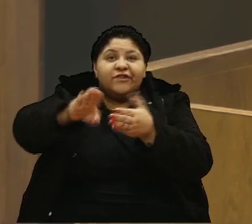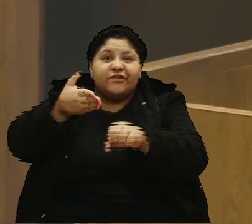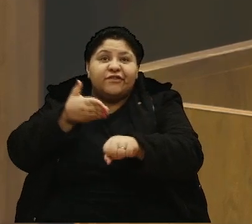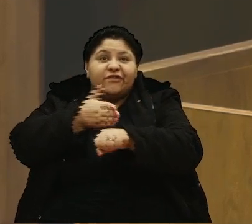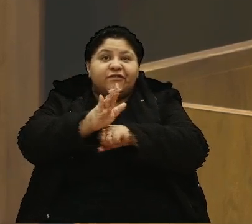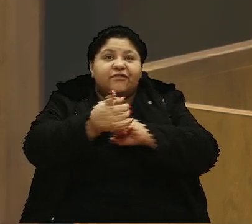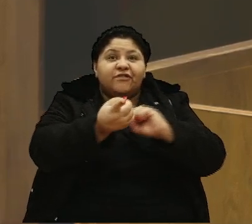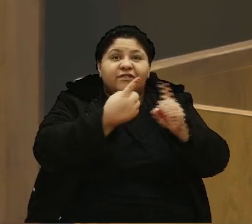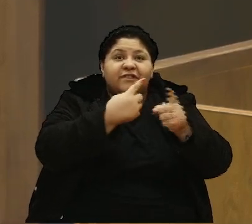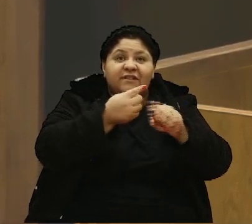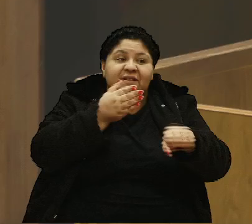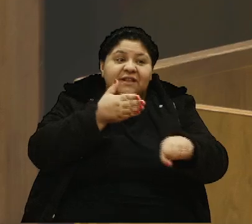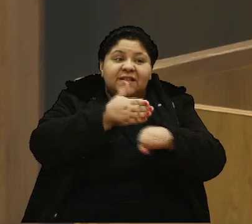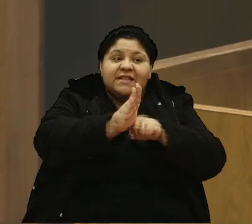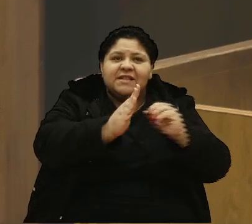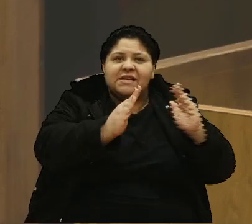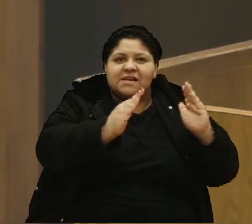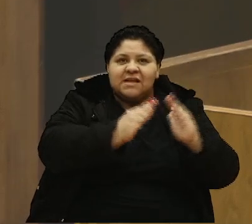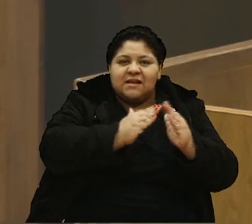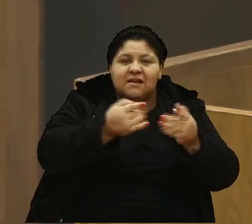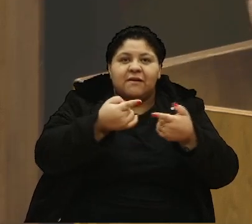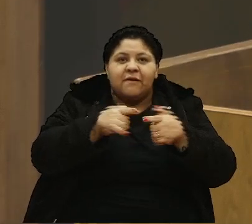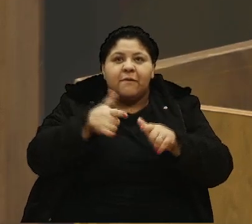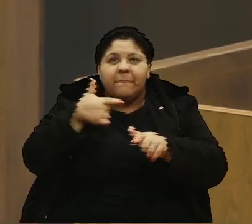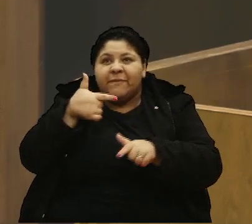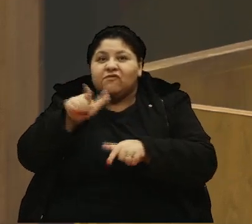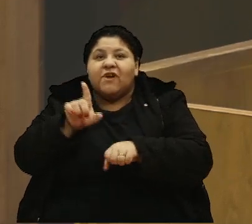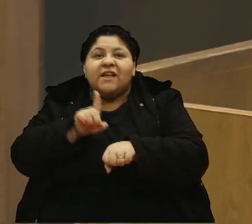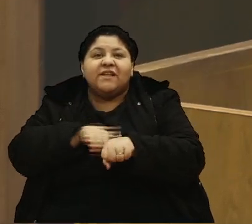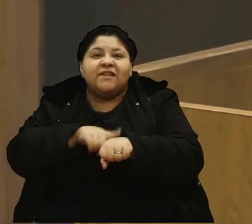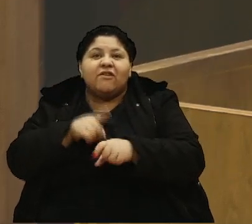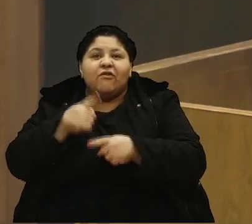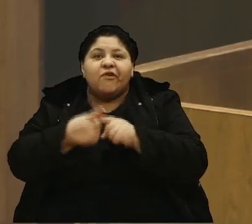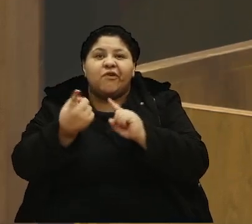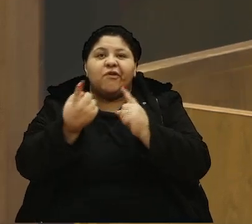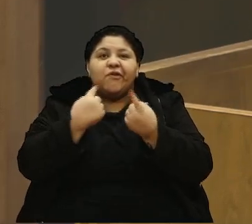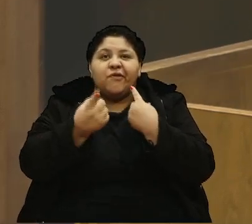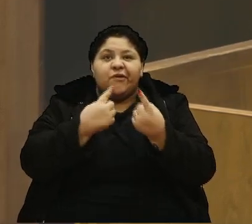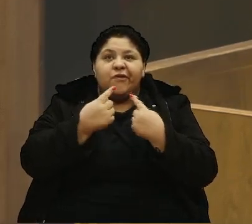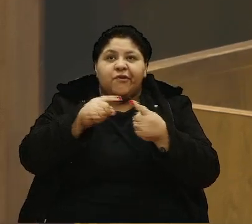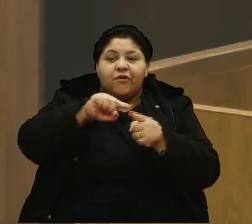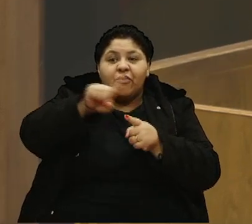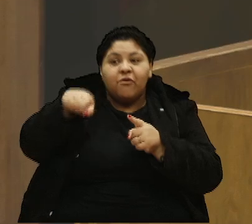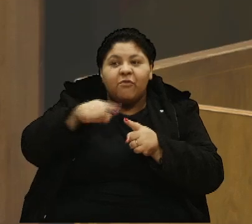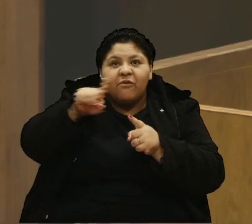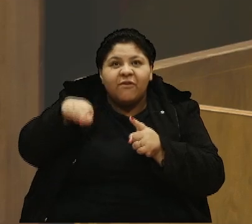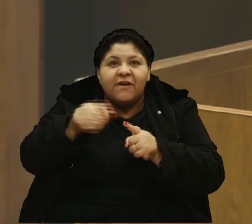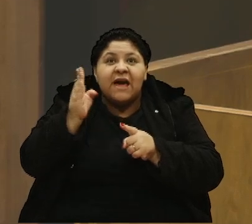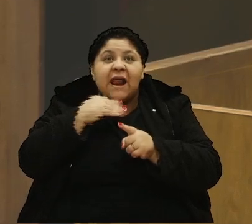direto da casa dela. Mas elas vão ganhar tempo, porque a perimetral vai ser uma circulação mais rápida.